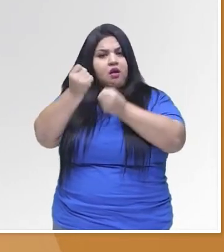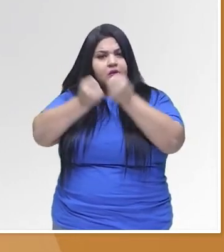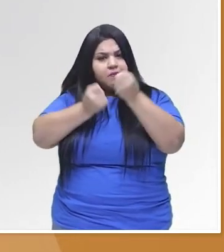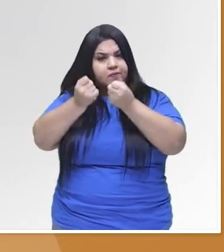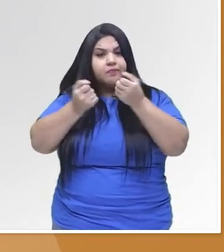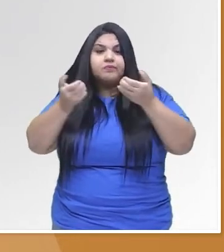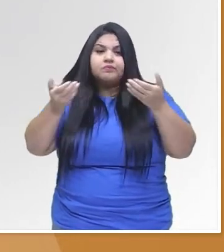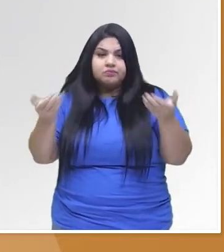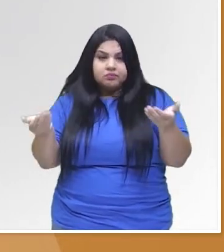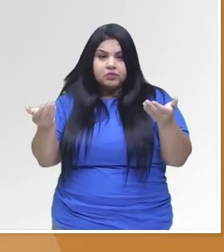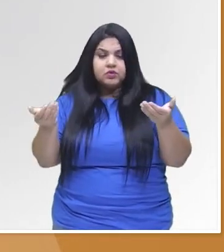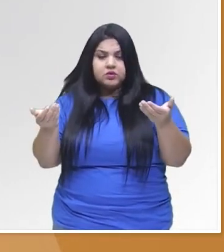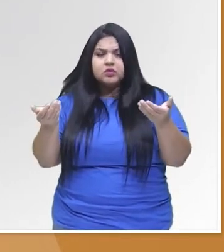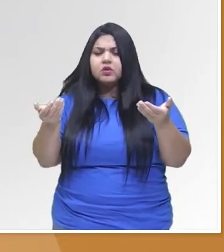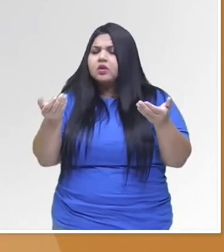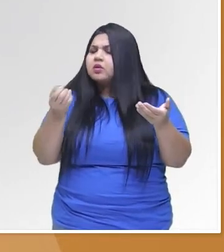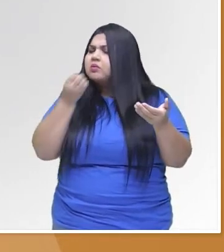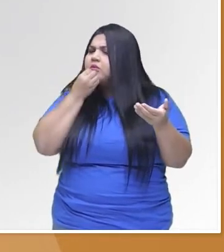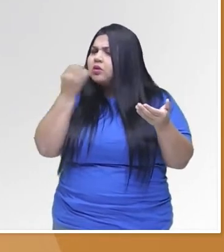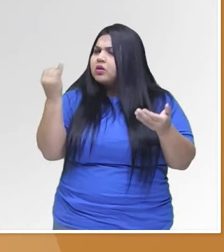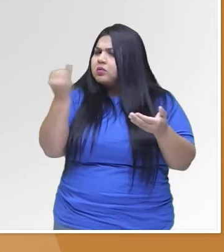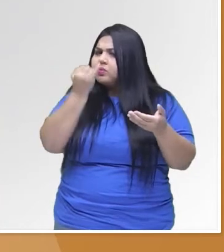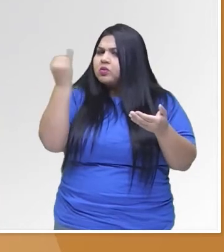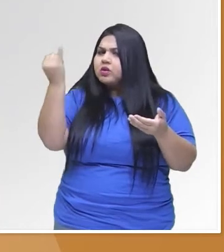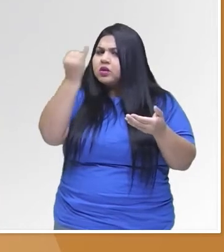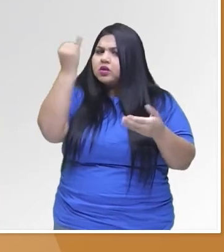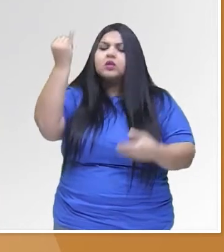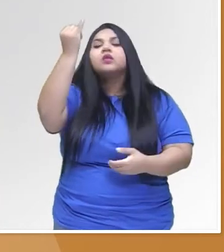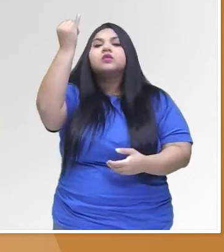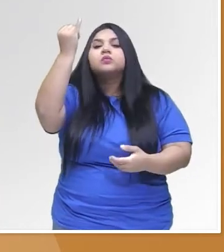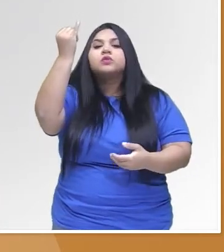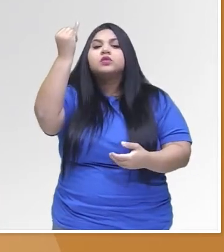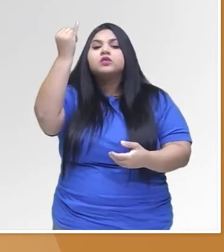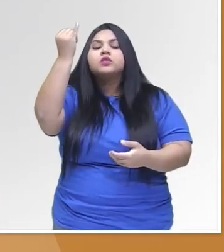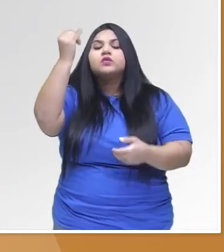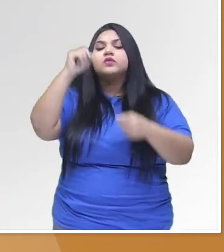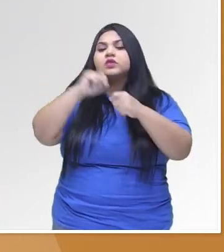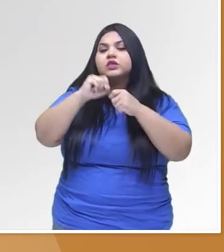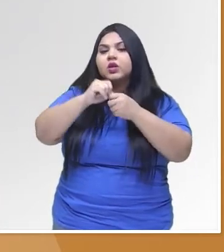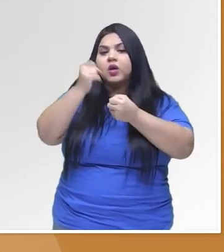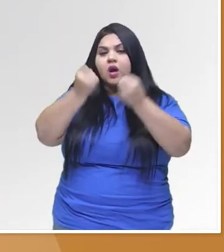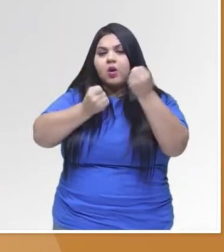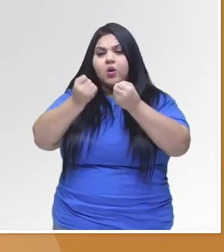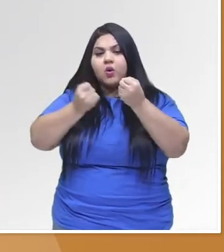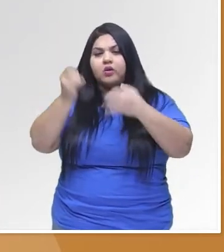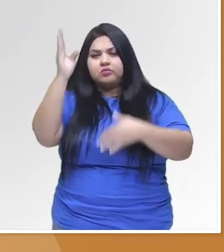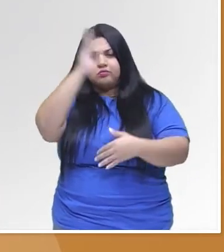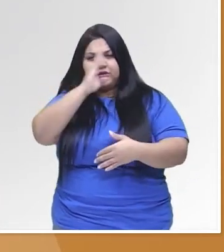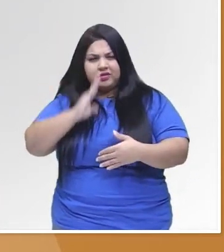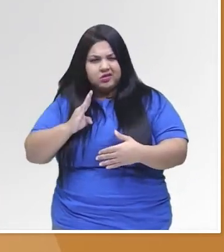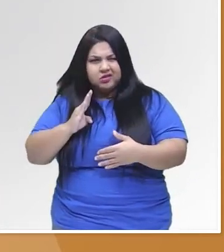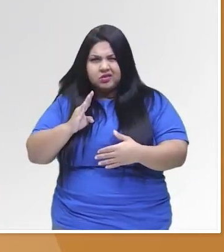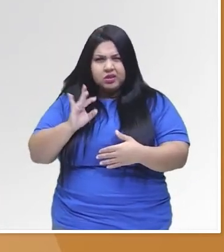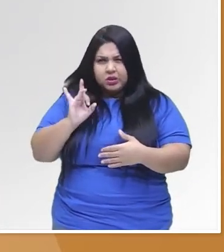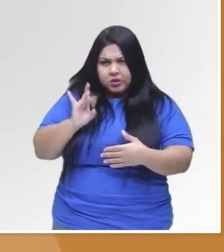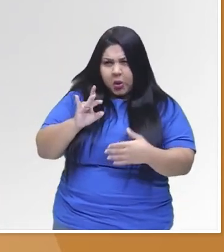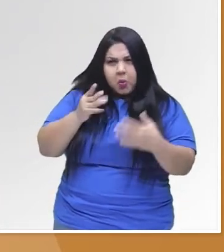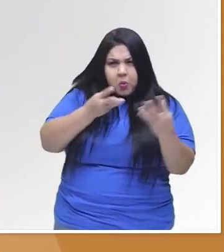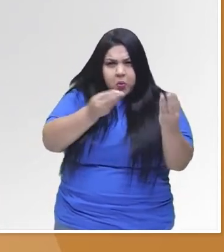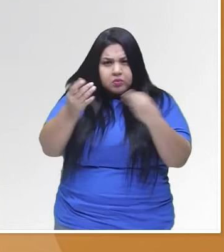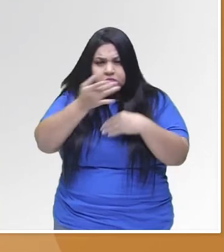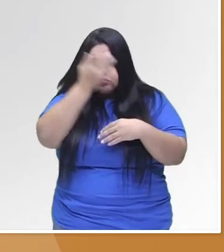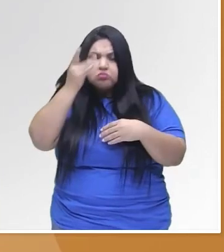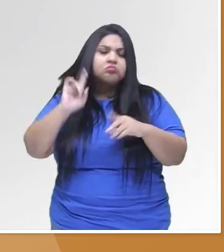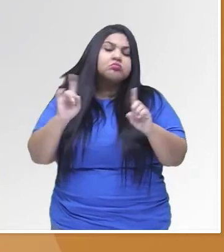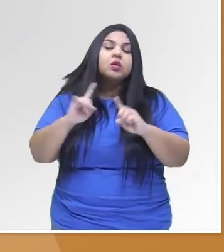Então, vale a pena destacar que para fabricar um carro hoje no Brasil, não é necessário muita gente, até porque